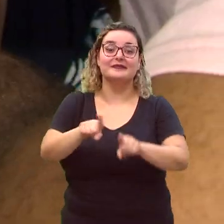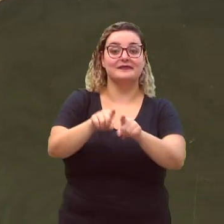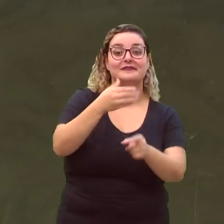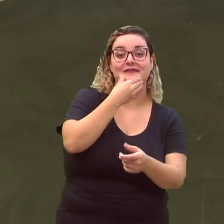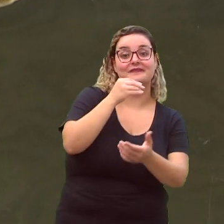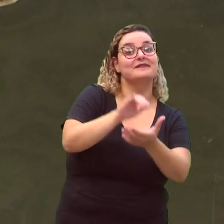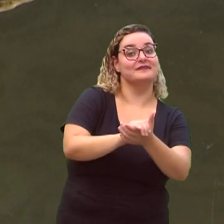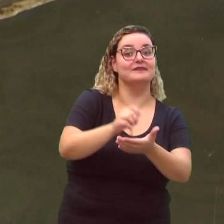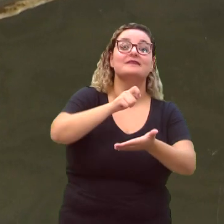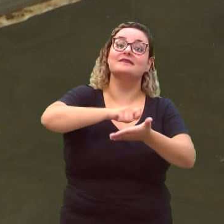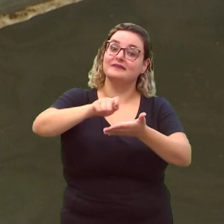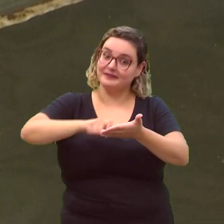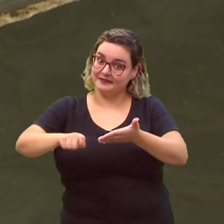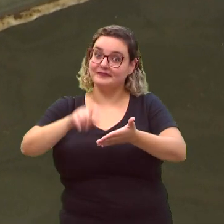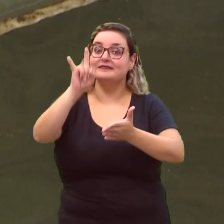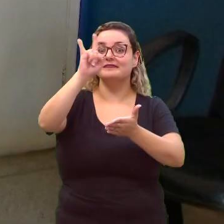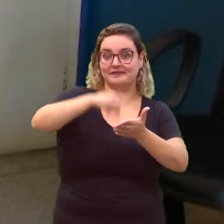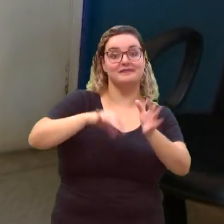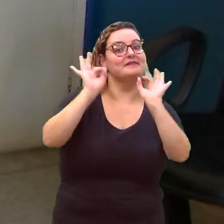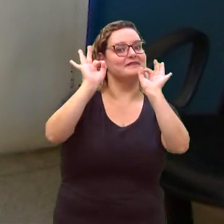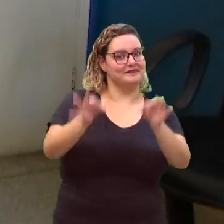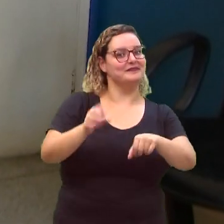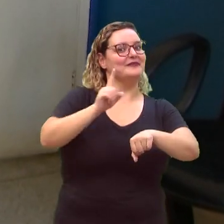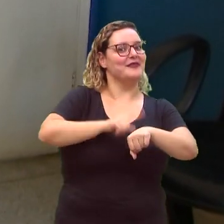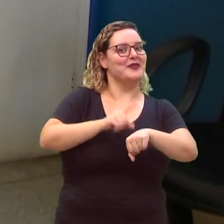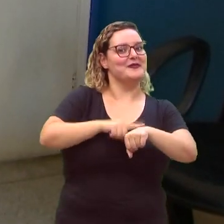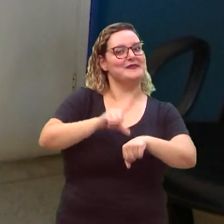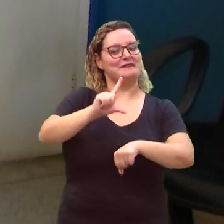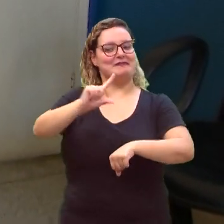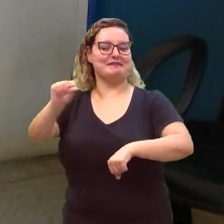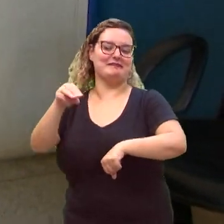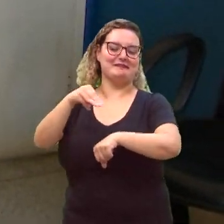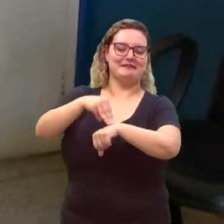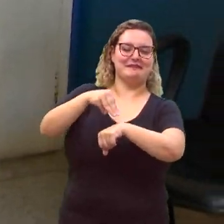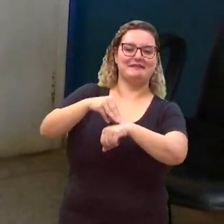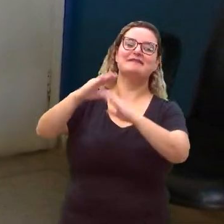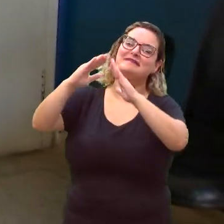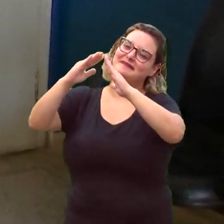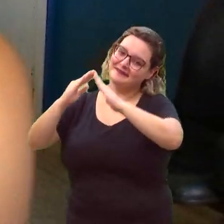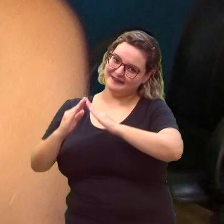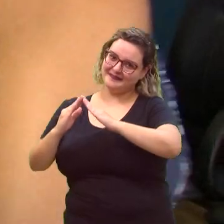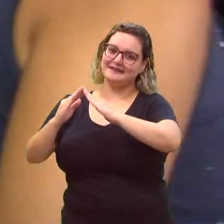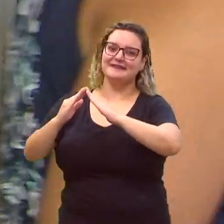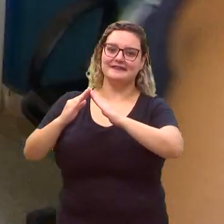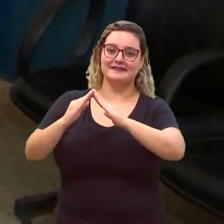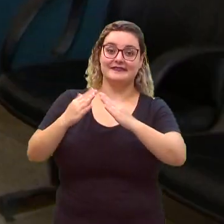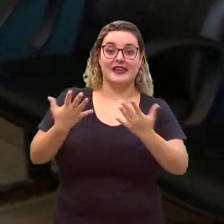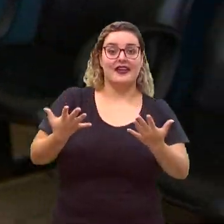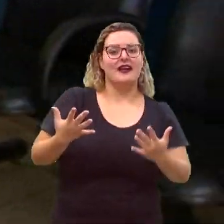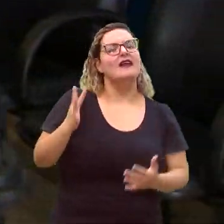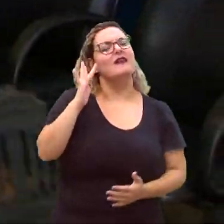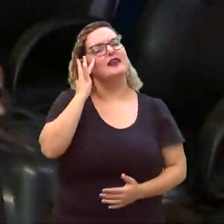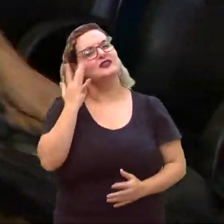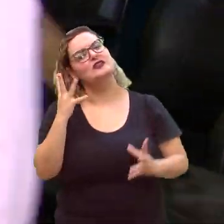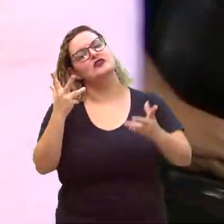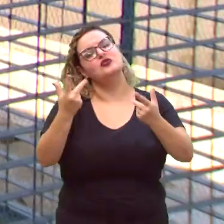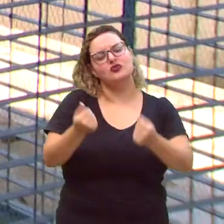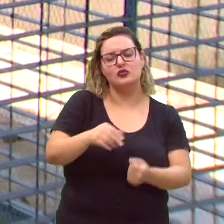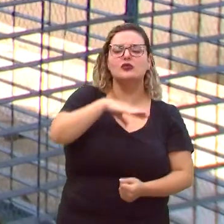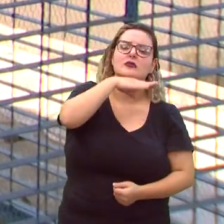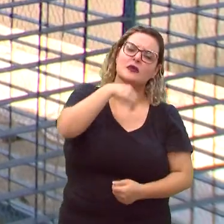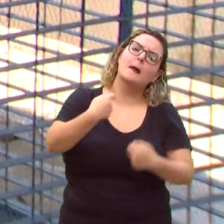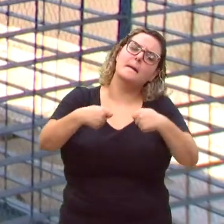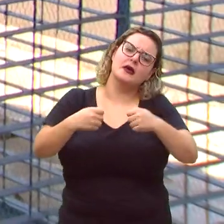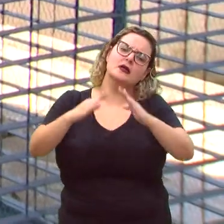marido. Documento preenchido, hora de levar o novo membro da família para casa. Eu acho que todo animalzinho precisa